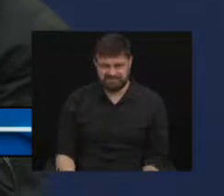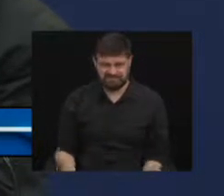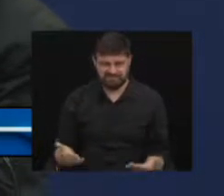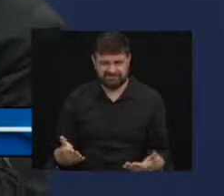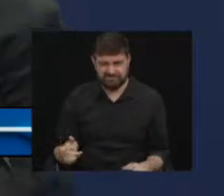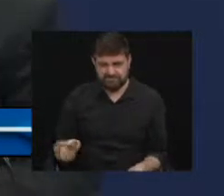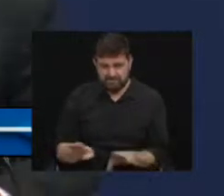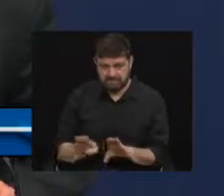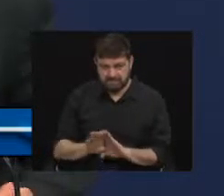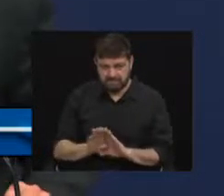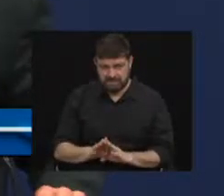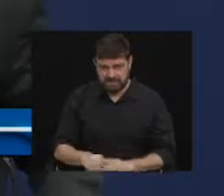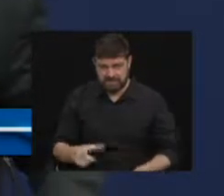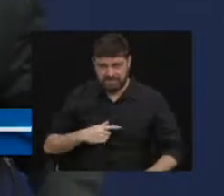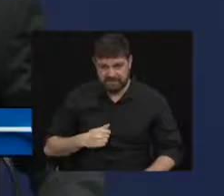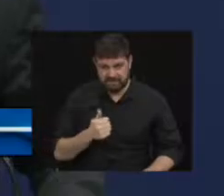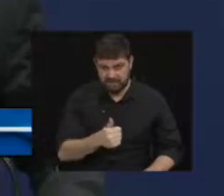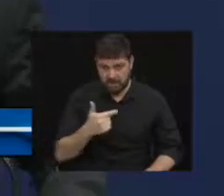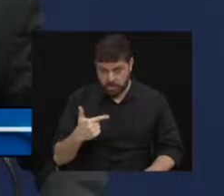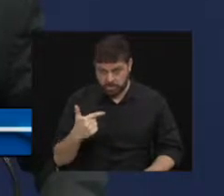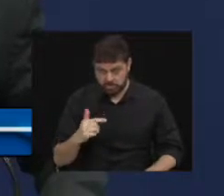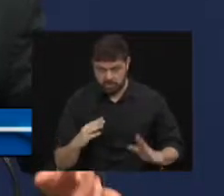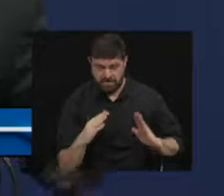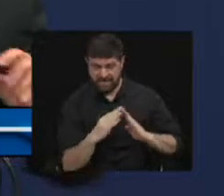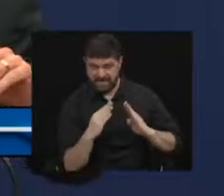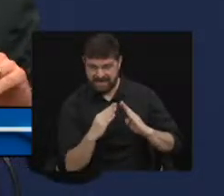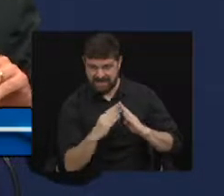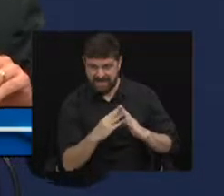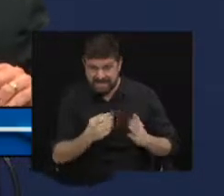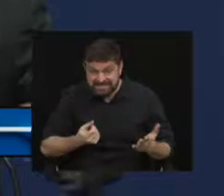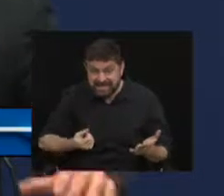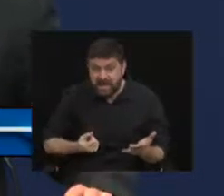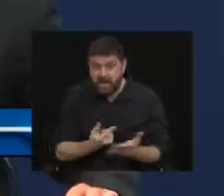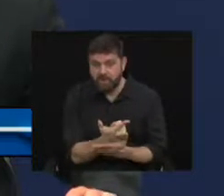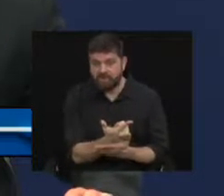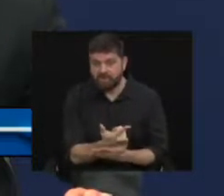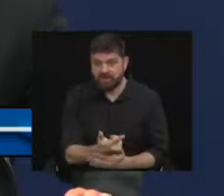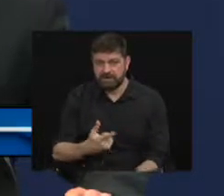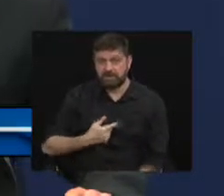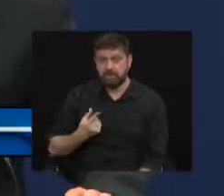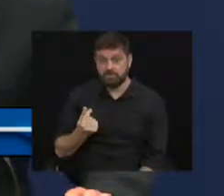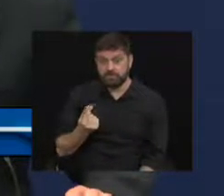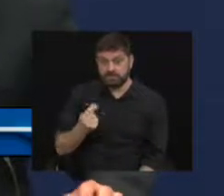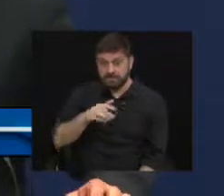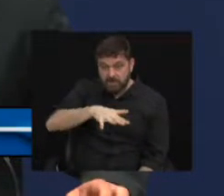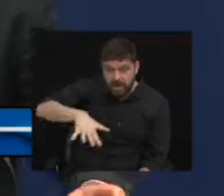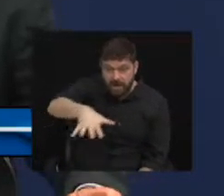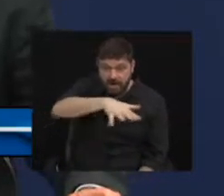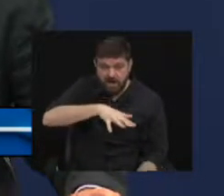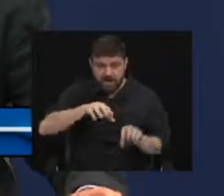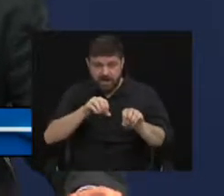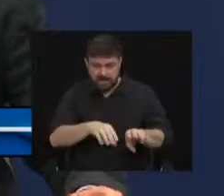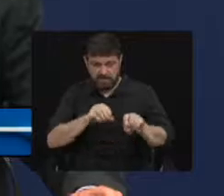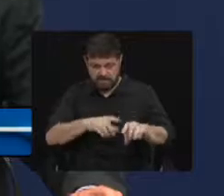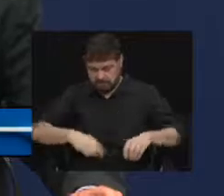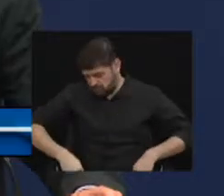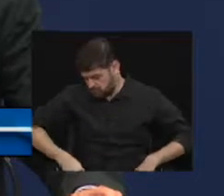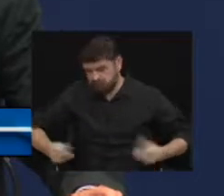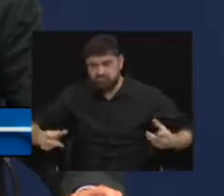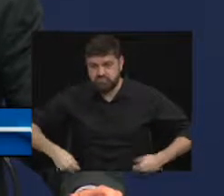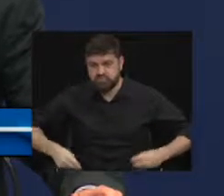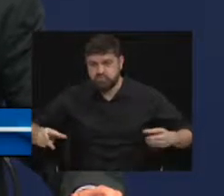cofres de suporte para vaso, de suporte para livro, de tudo.